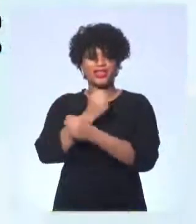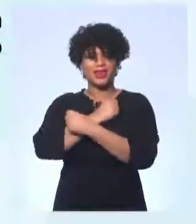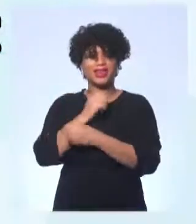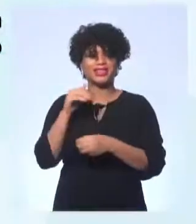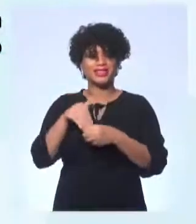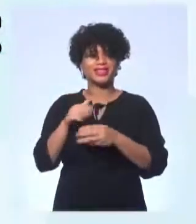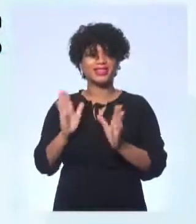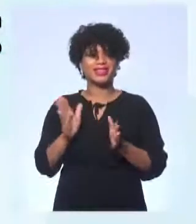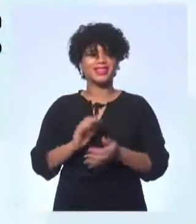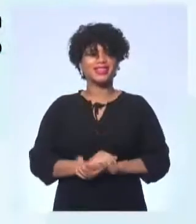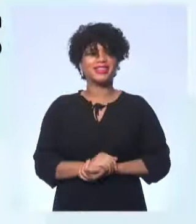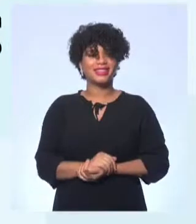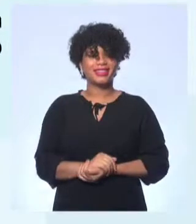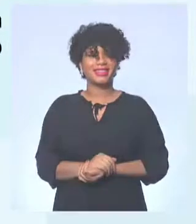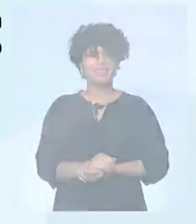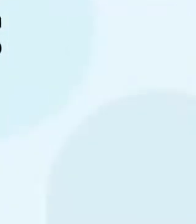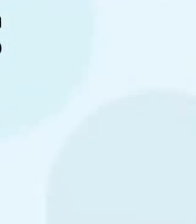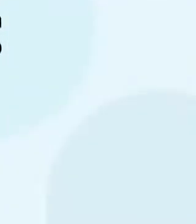até mais.